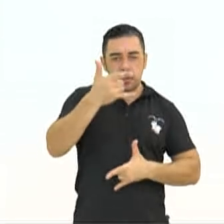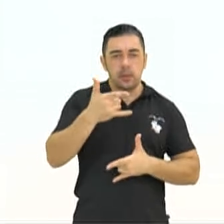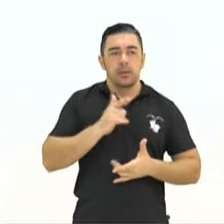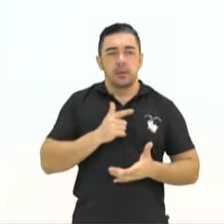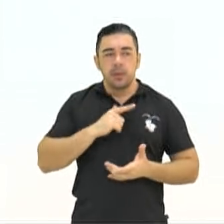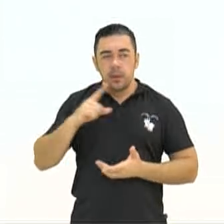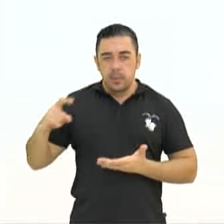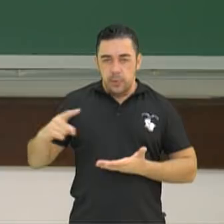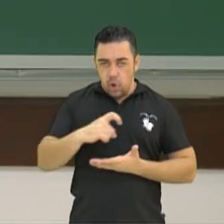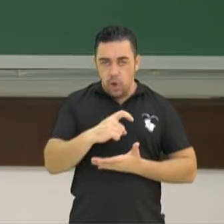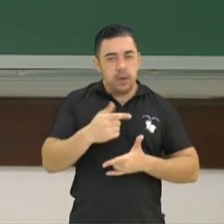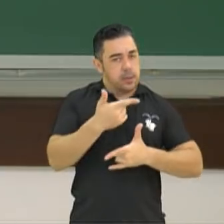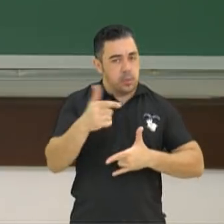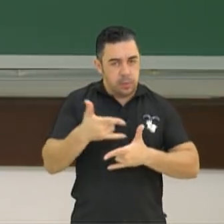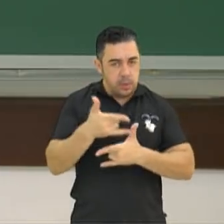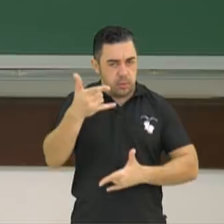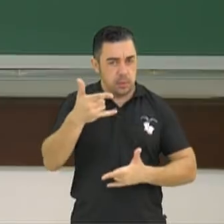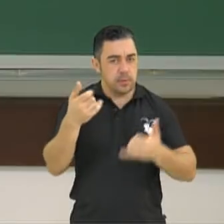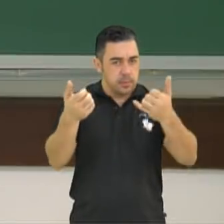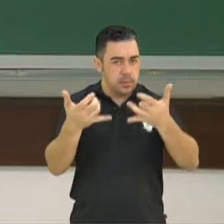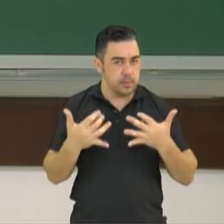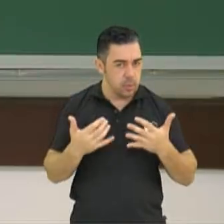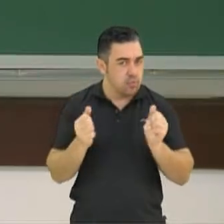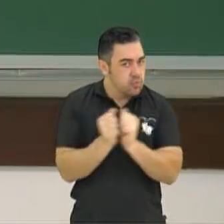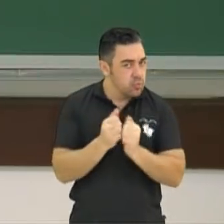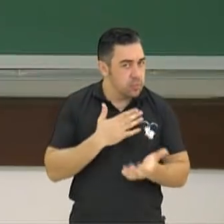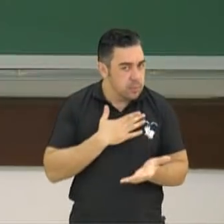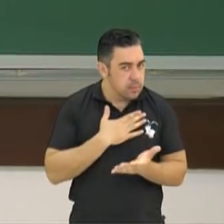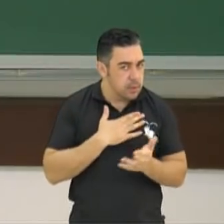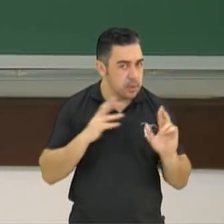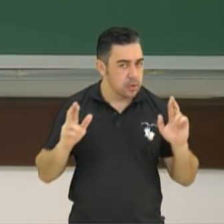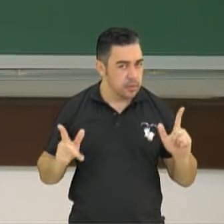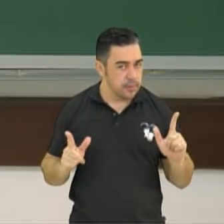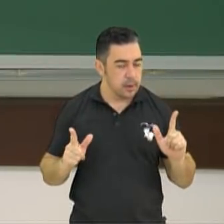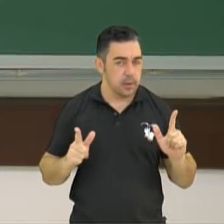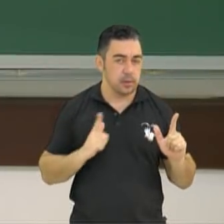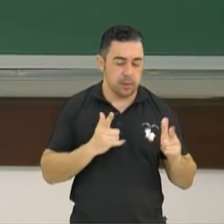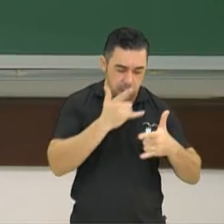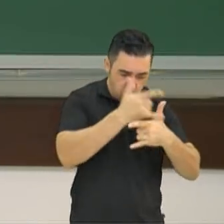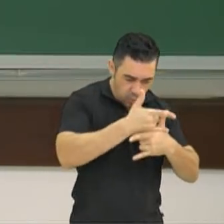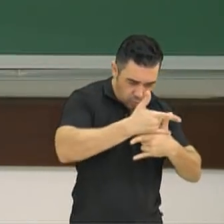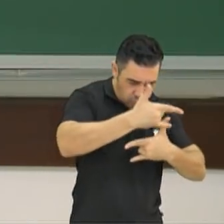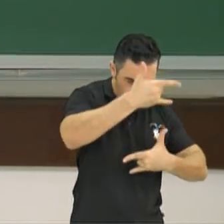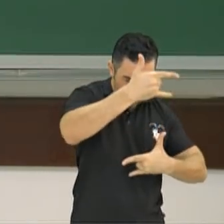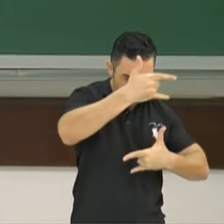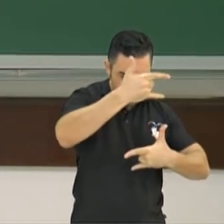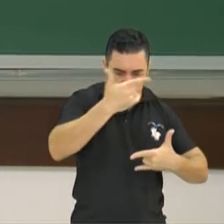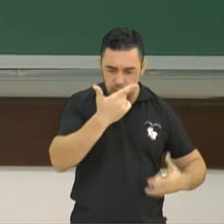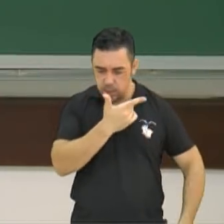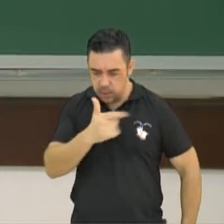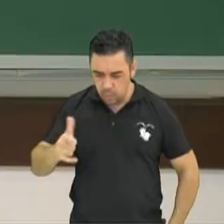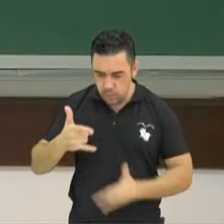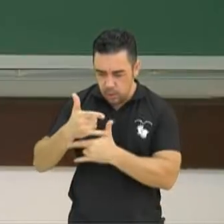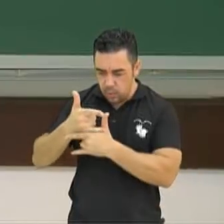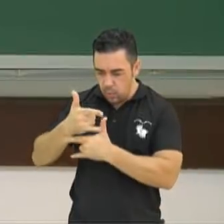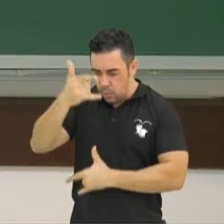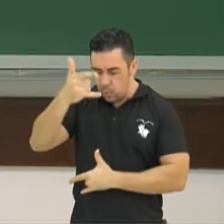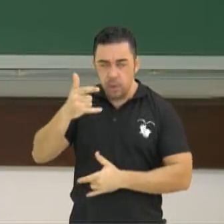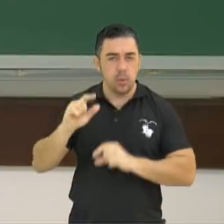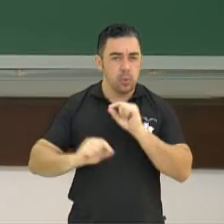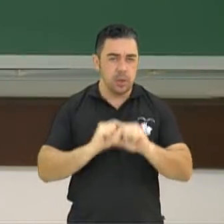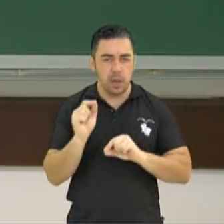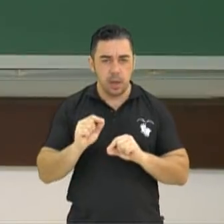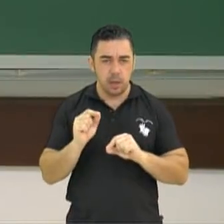minhoca. Você conseguiu falar tudo comigo, provavelmente, a diferença de vertebrado e invertebrado. Mas o que diz que o animal é vertebrado